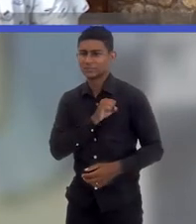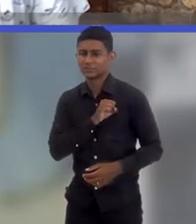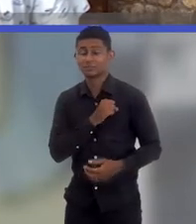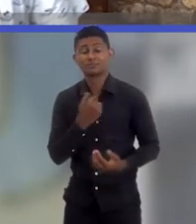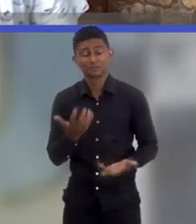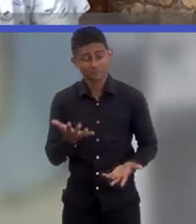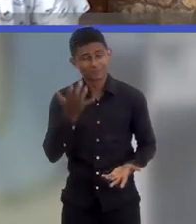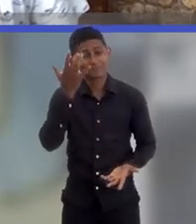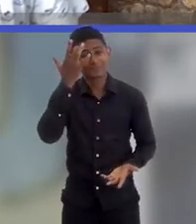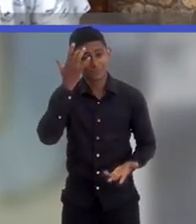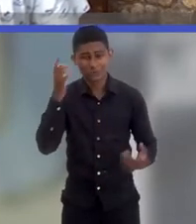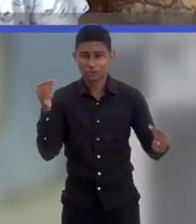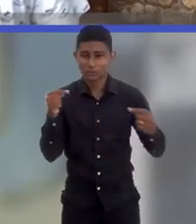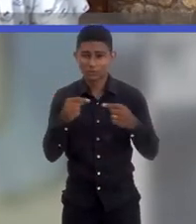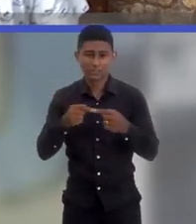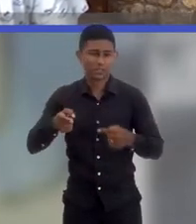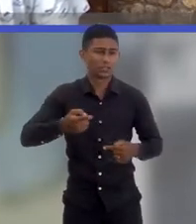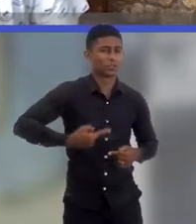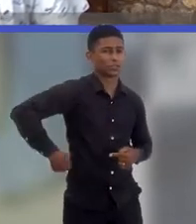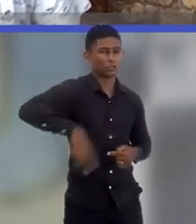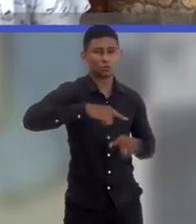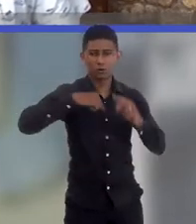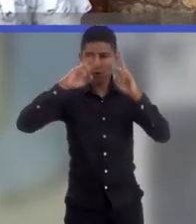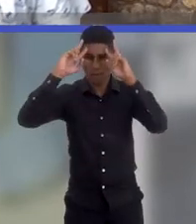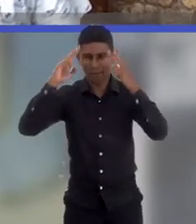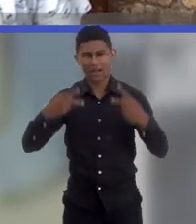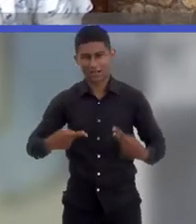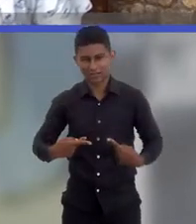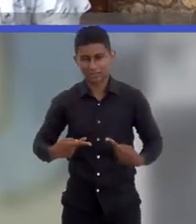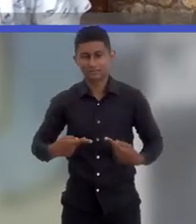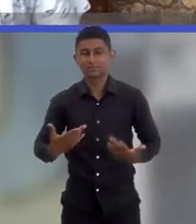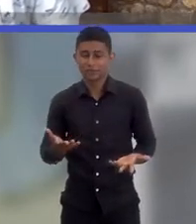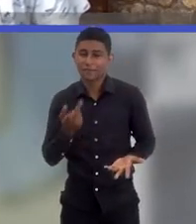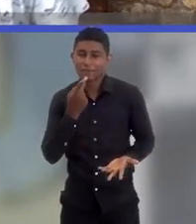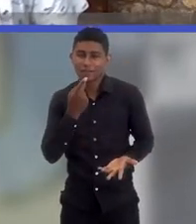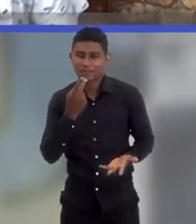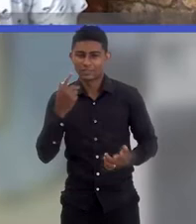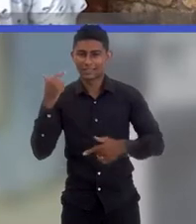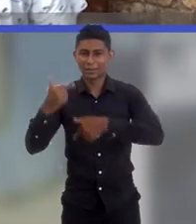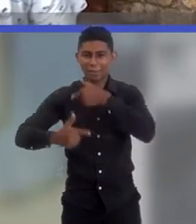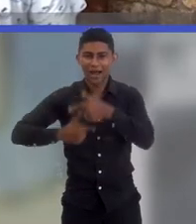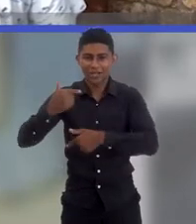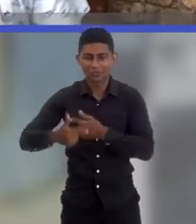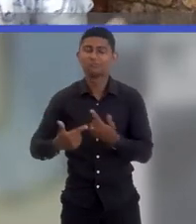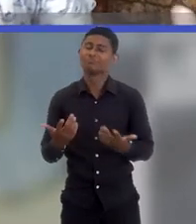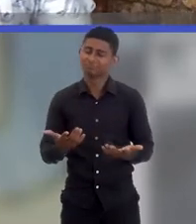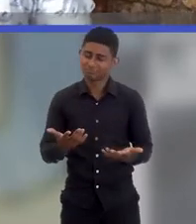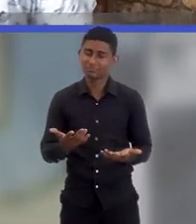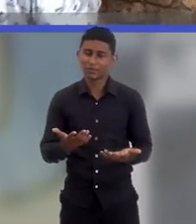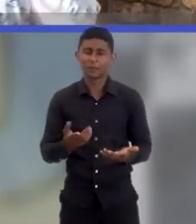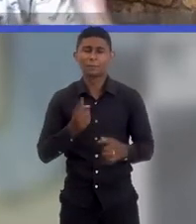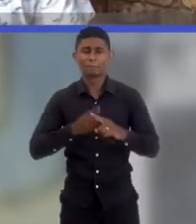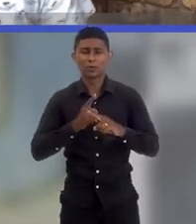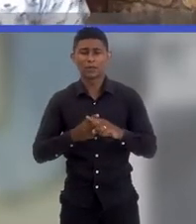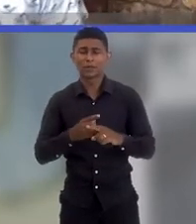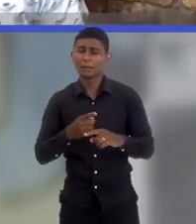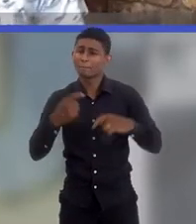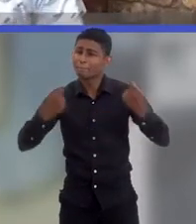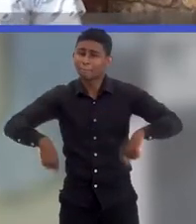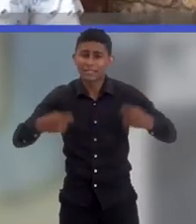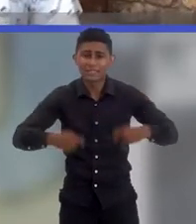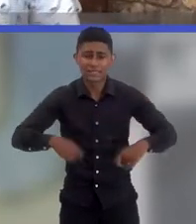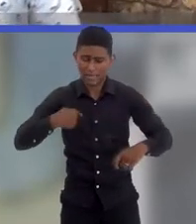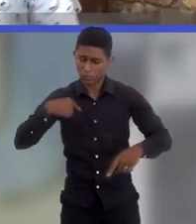a humanidade, né, a gente, quando a gente fala de trabalho, eu acho que a gente merece isso, né? Quando a gente fala, faça o que você